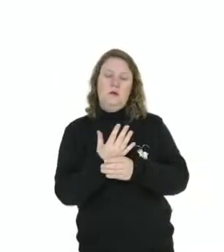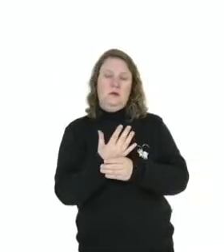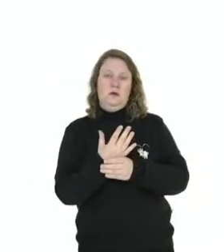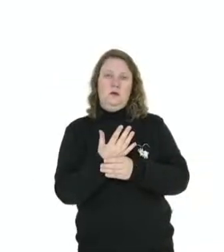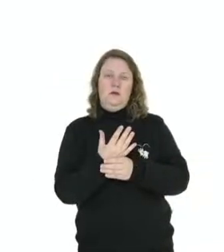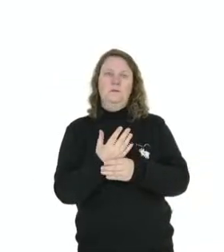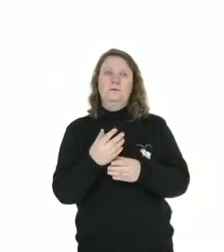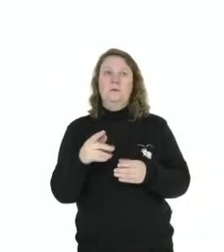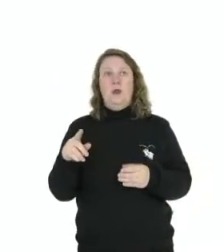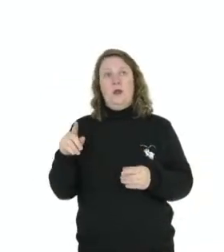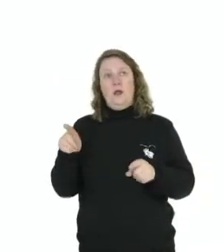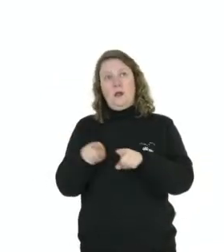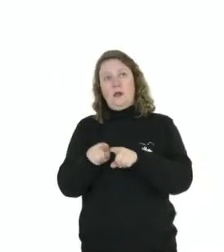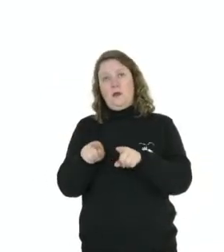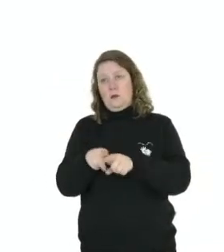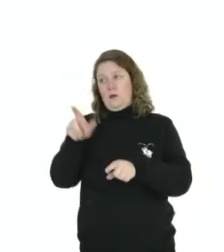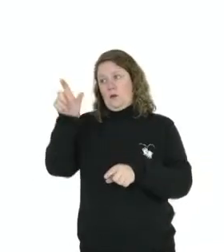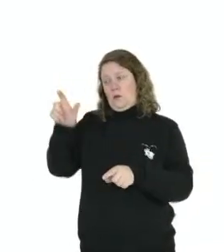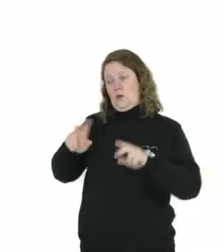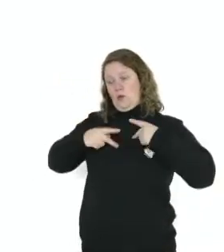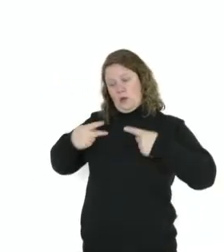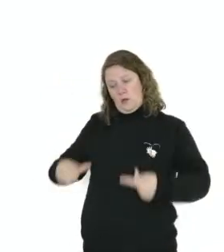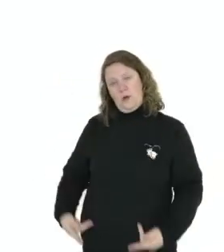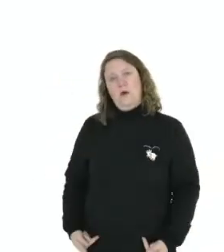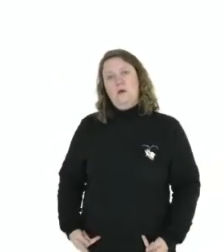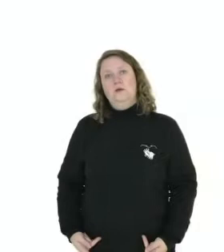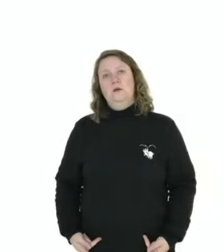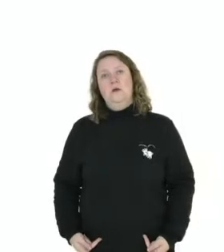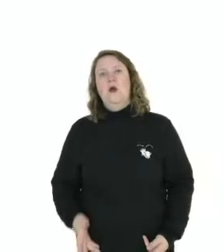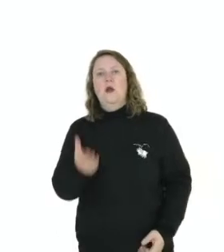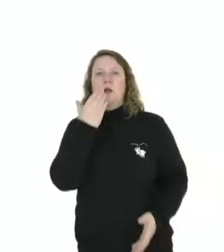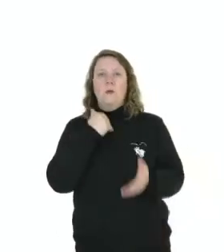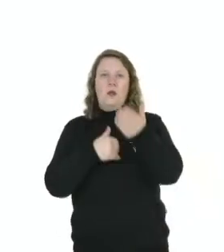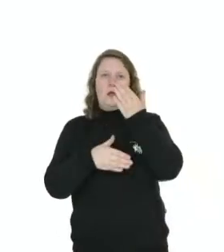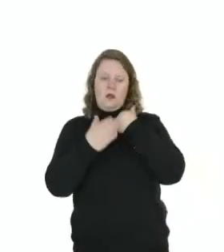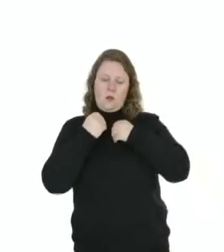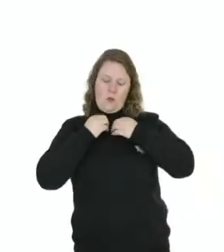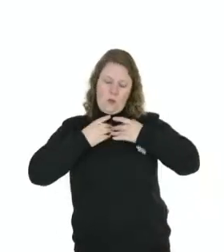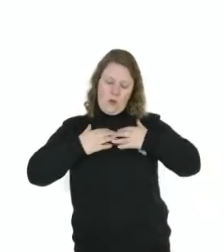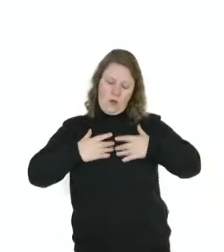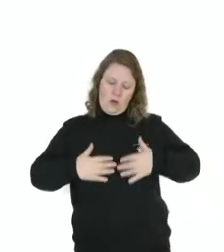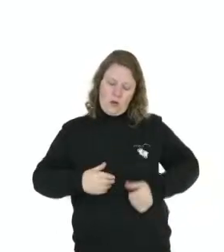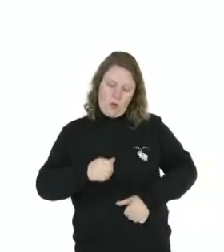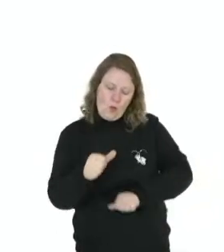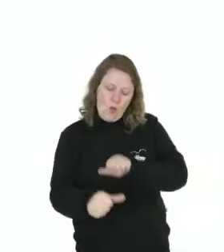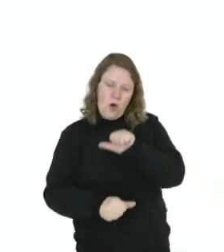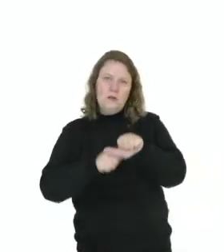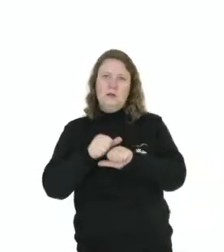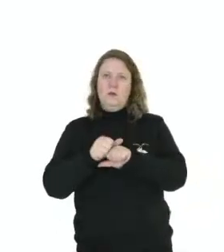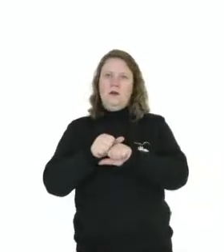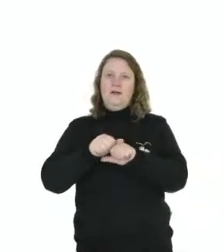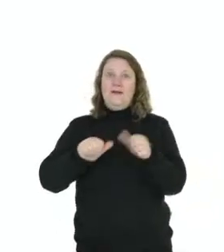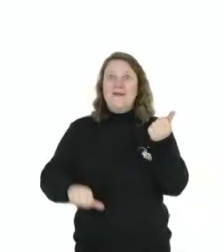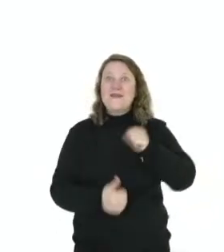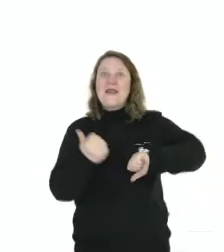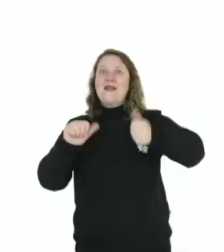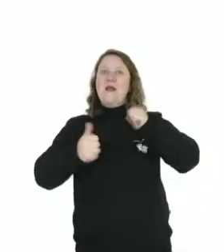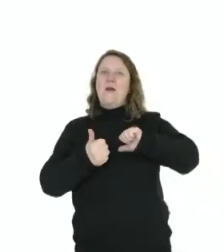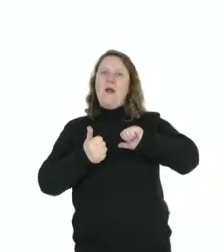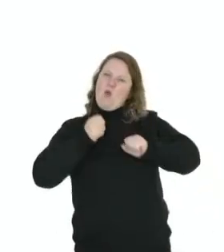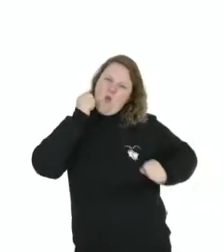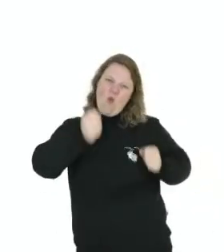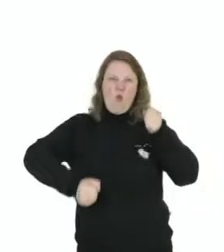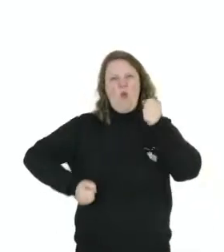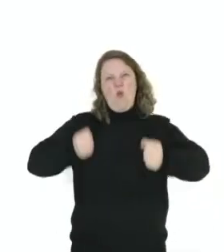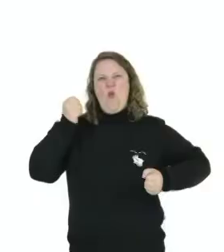uma pessoa, a energia dos alimentos é transformada em calor e energia química, certo? Então, por exemplo, aqui, né, a